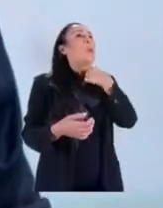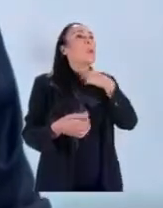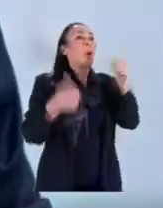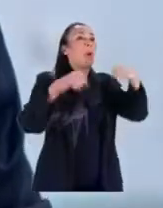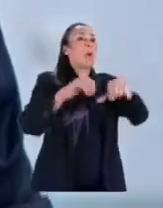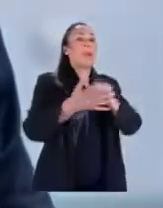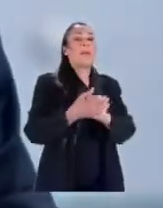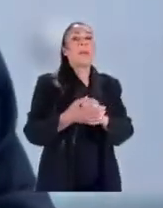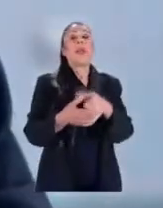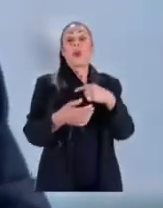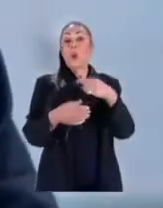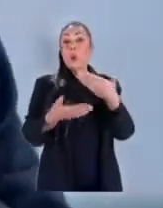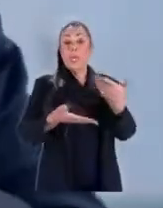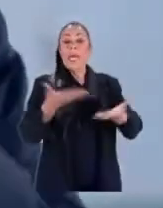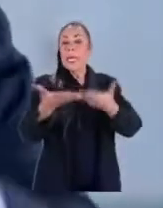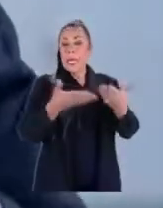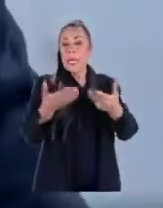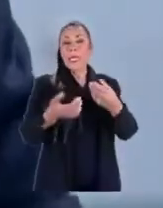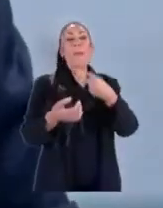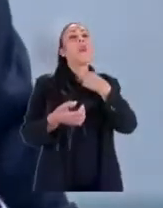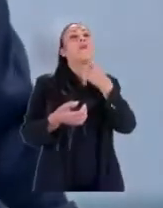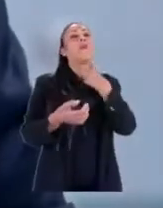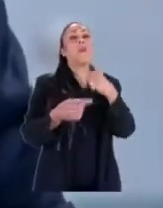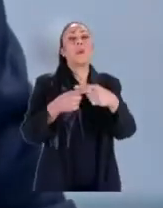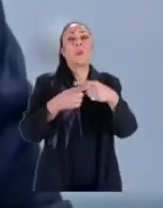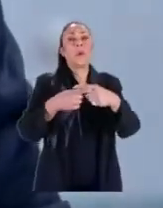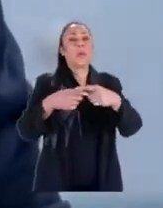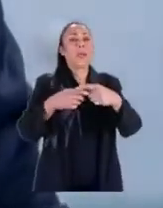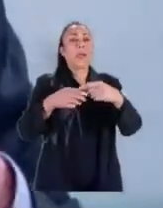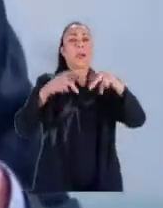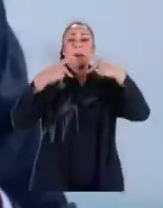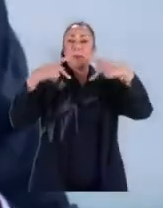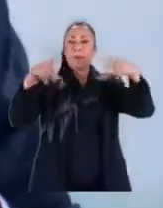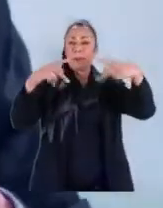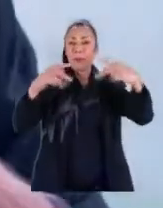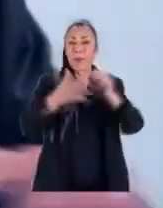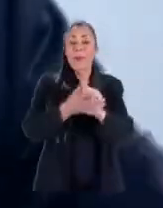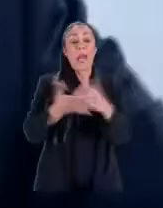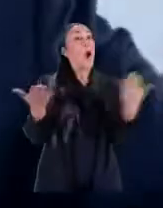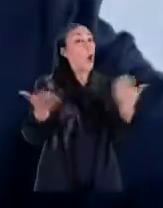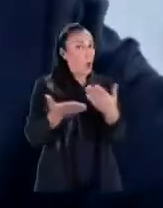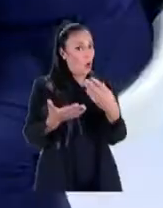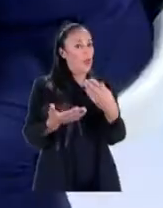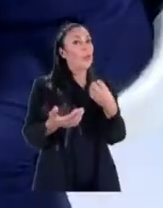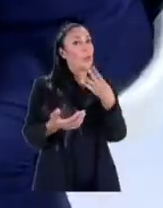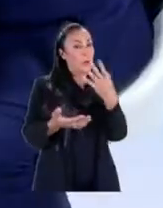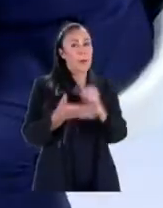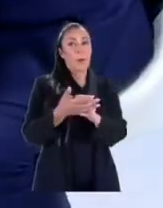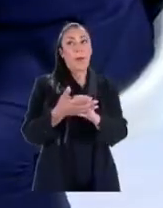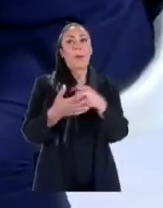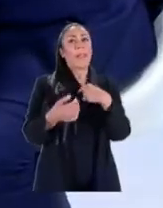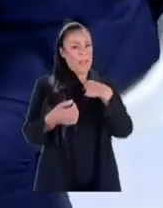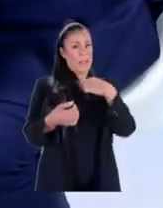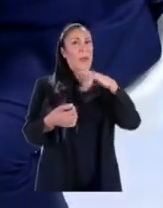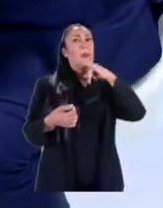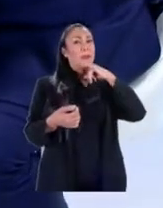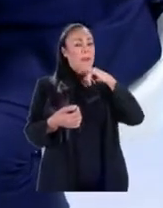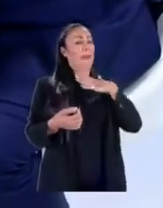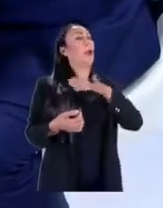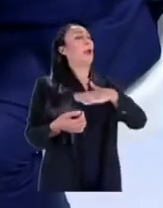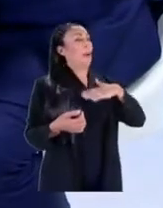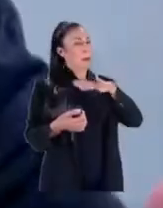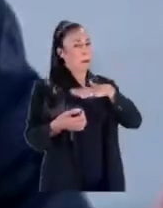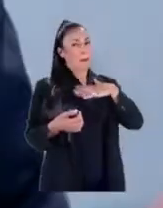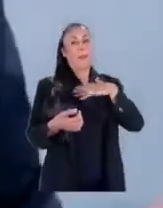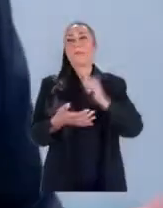tratamento com fonoaudióloga, porque eu estou fazendo muito comício, a minha voz está ficando... Hoje ela está boa. Mas eu gosto de uma cachaçinha. Sim, eu podia